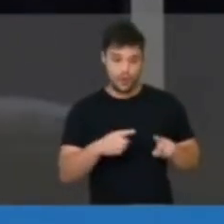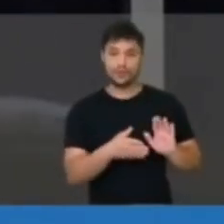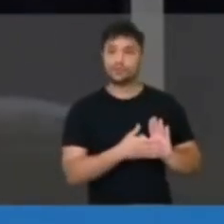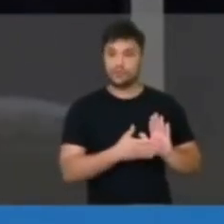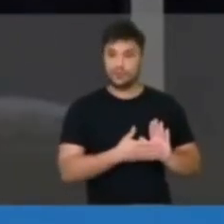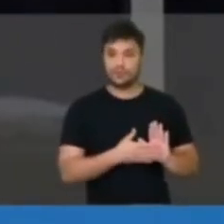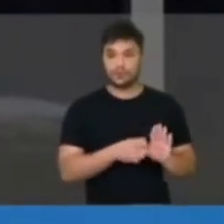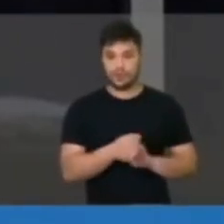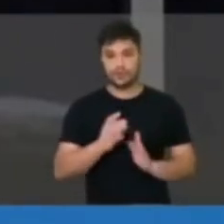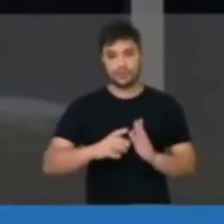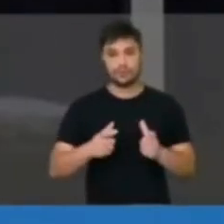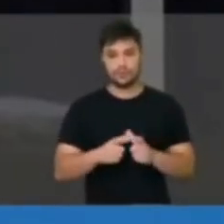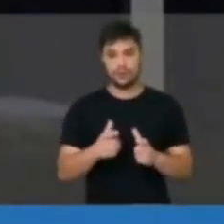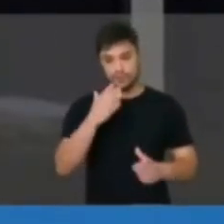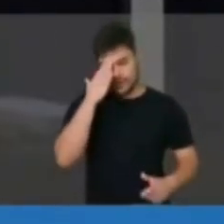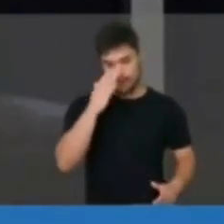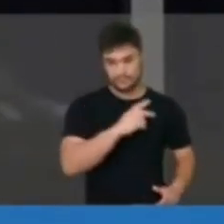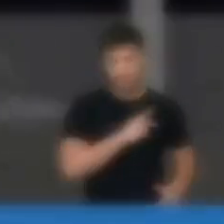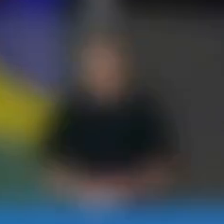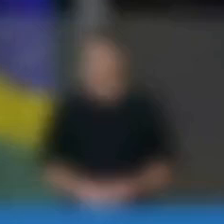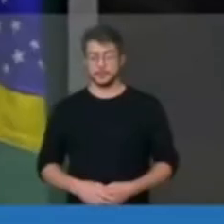Essa orientação da minoria. Muito obrigado, presidente.